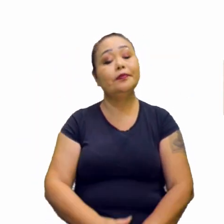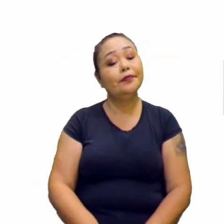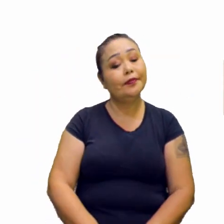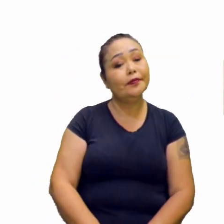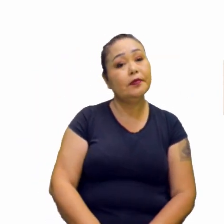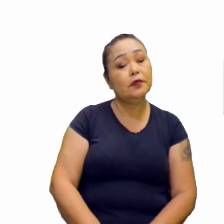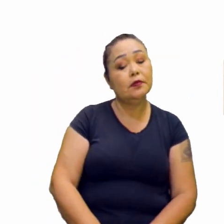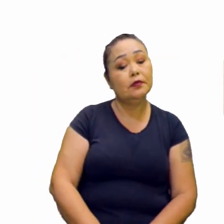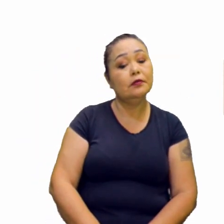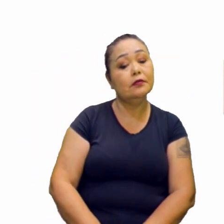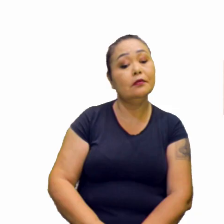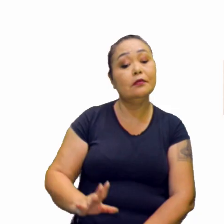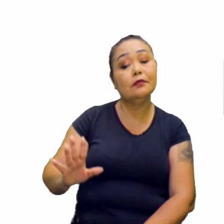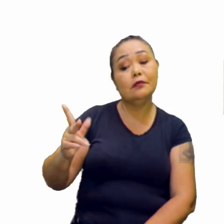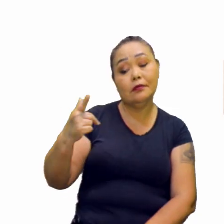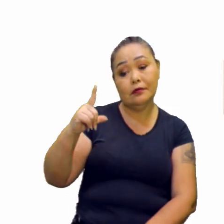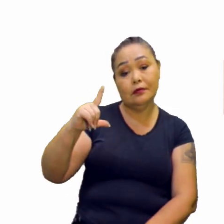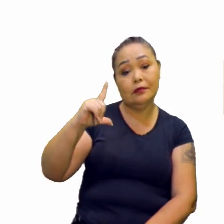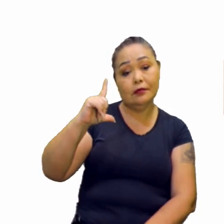Né? Tem a poda